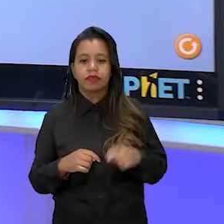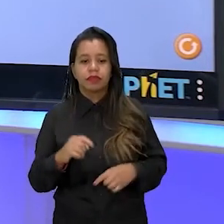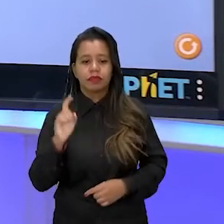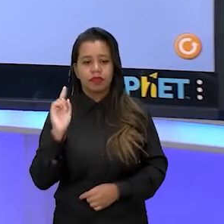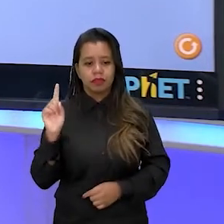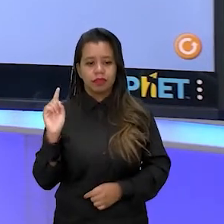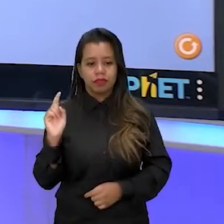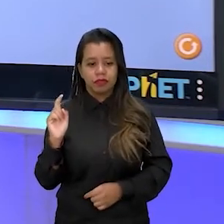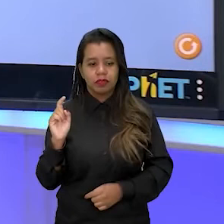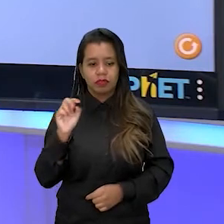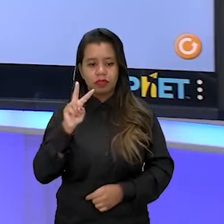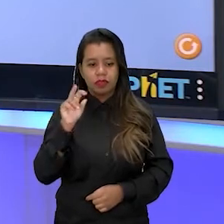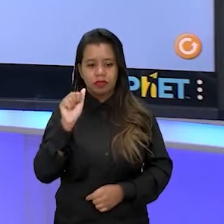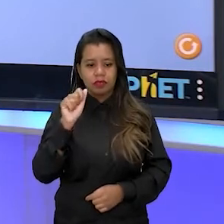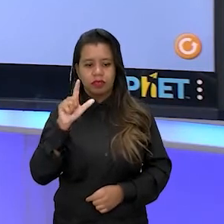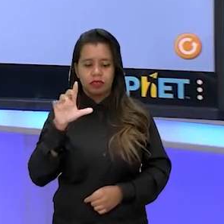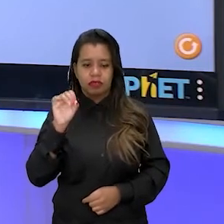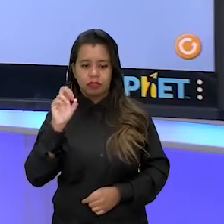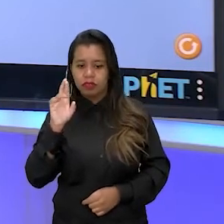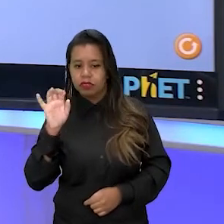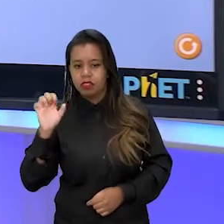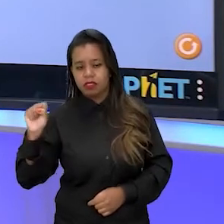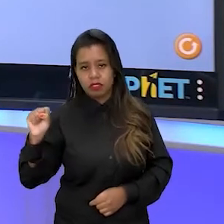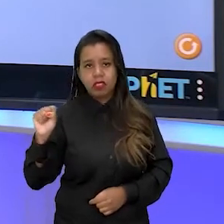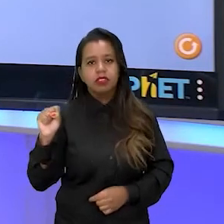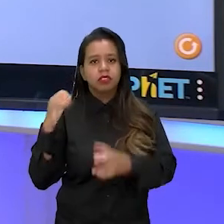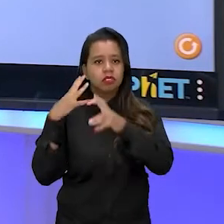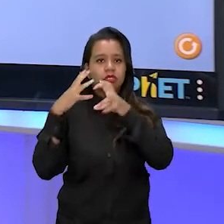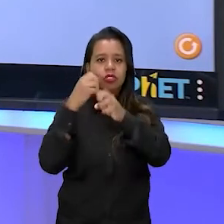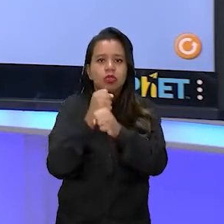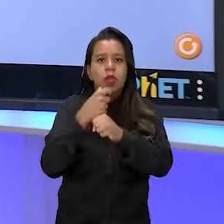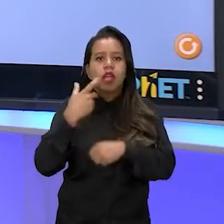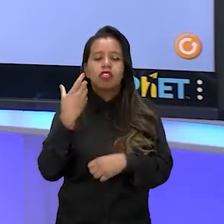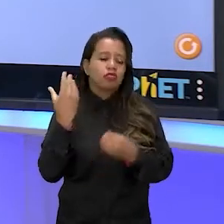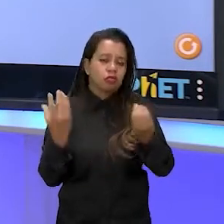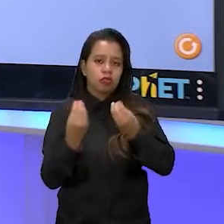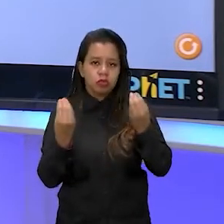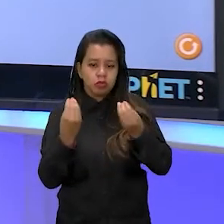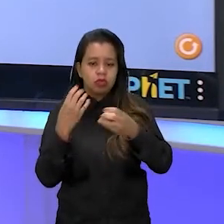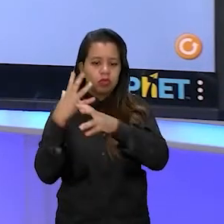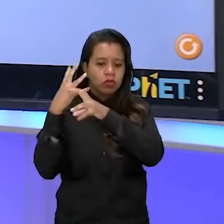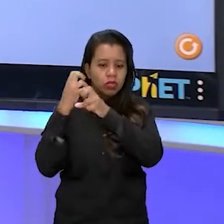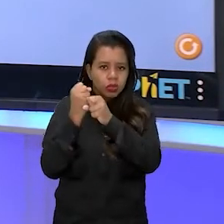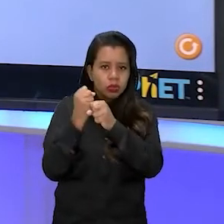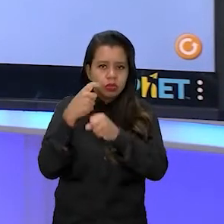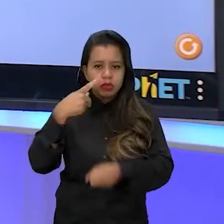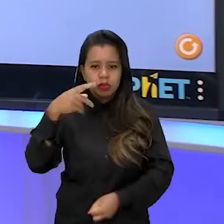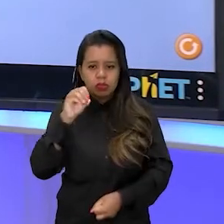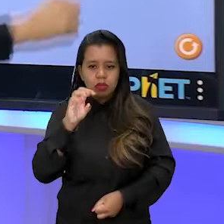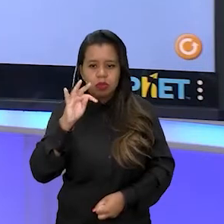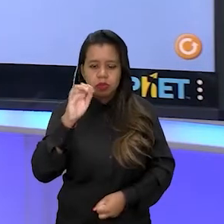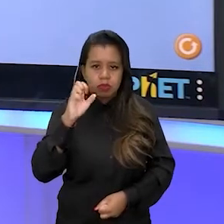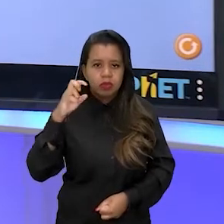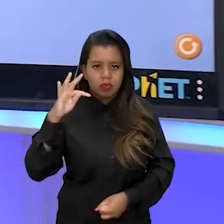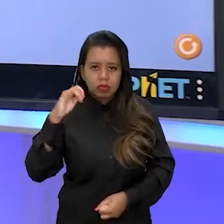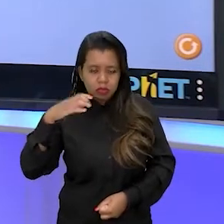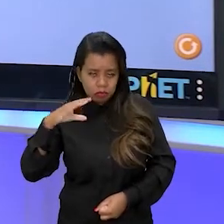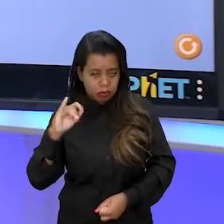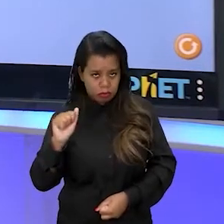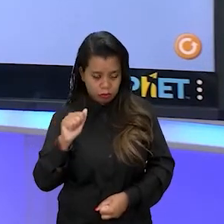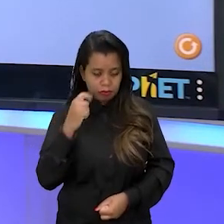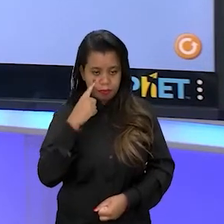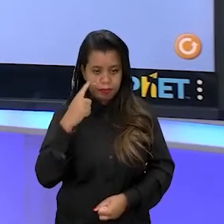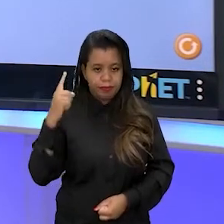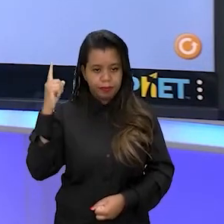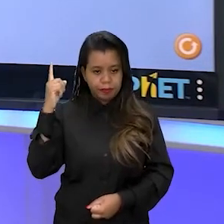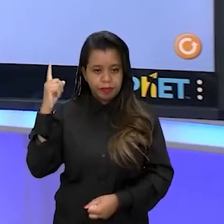sai o número da tensão aqui. Mas eu quero trabalhar com os valores, sabendo esses valores. Então, tá aí